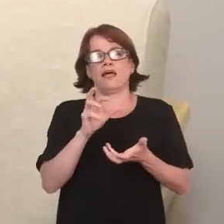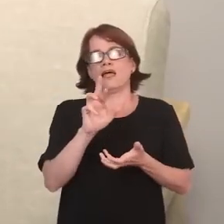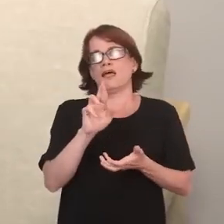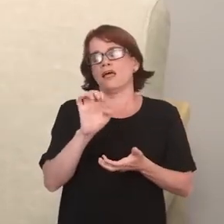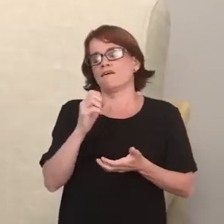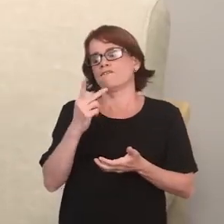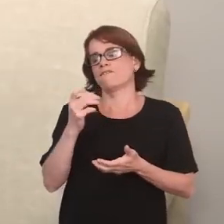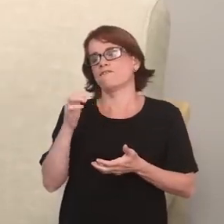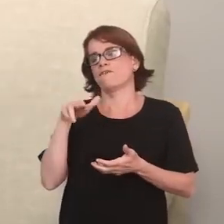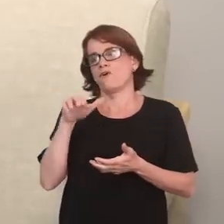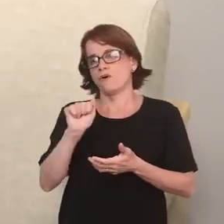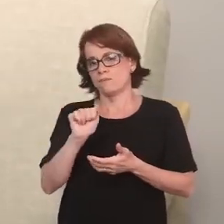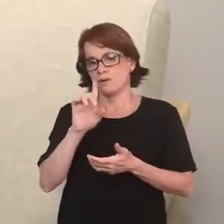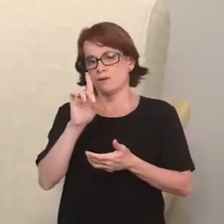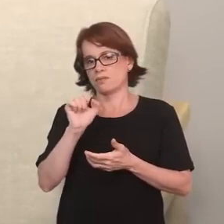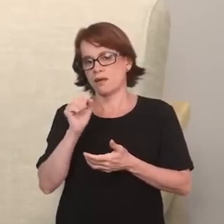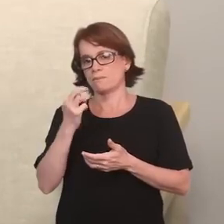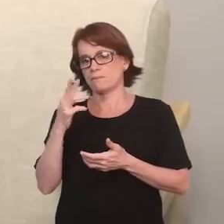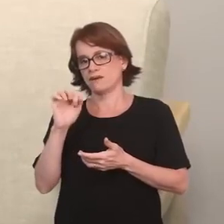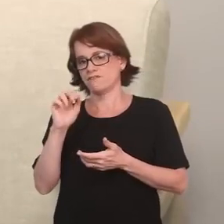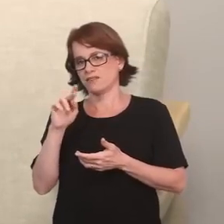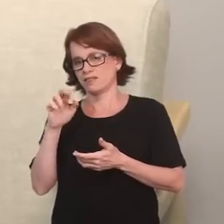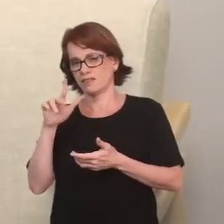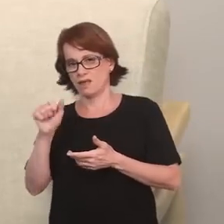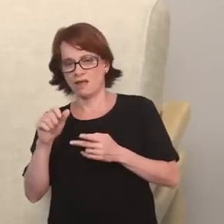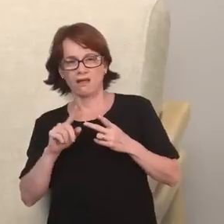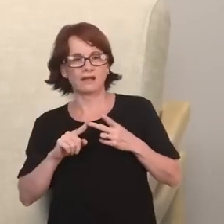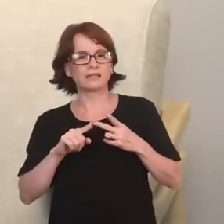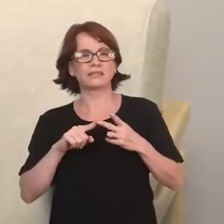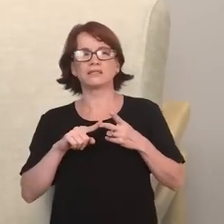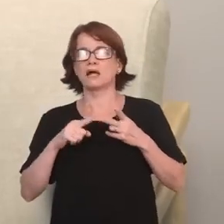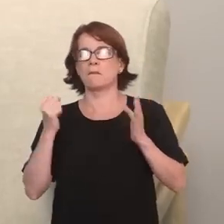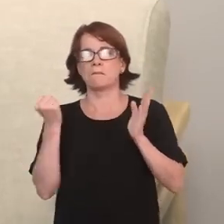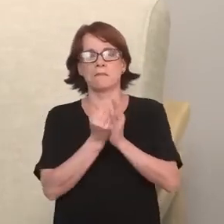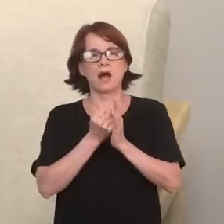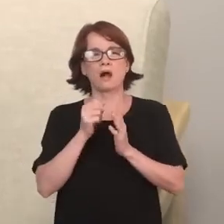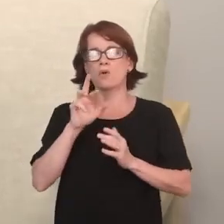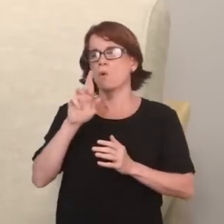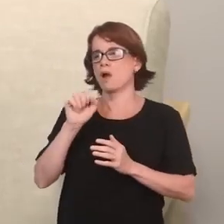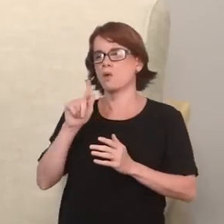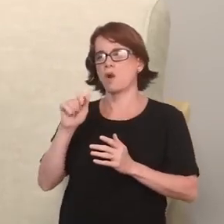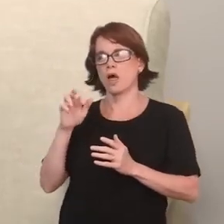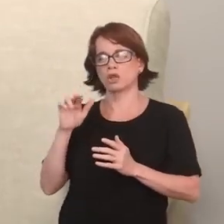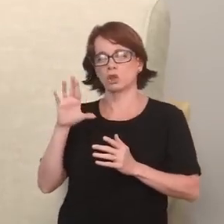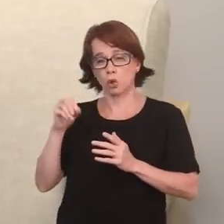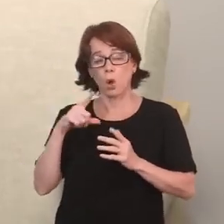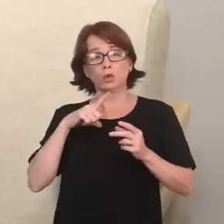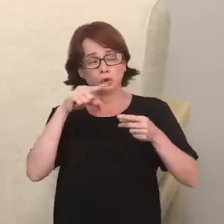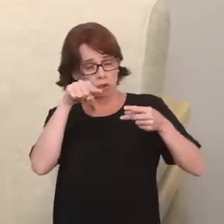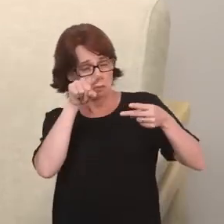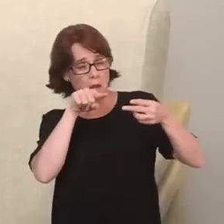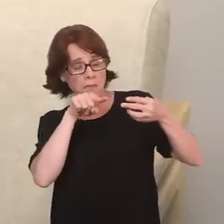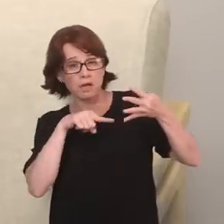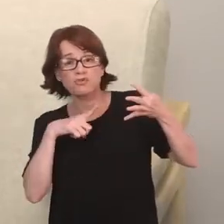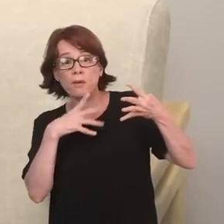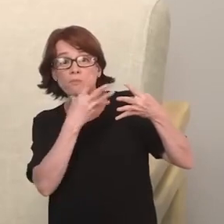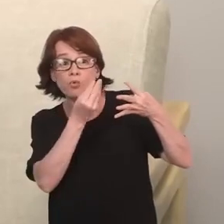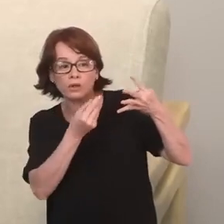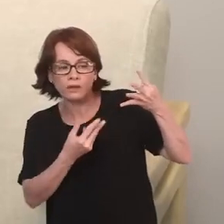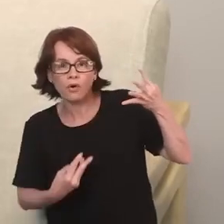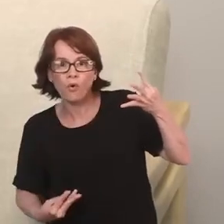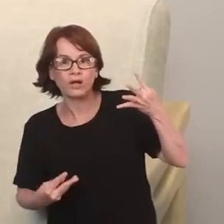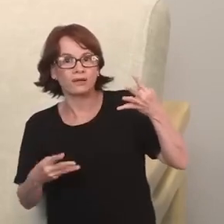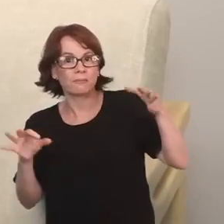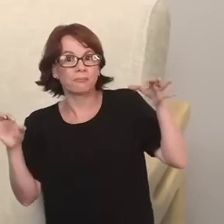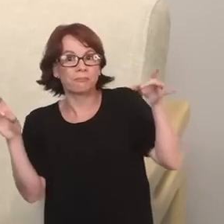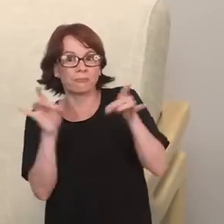uma série de coisas. Mas as pautas conservadoras estavam ali, né, prontas, né, no forno para serem